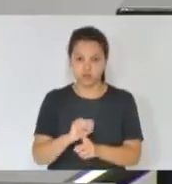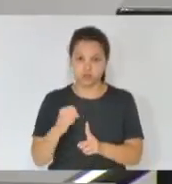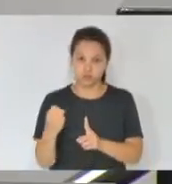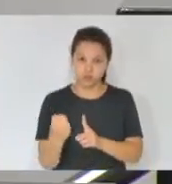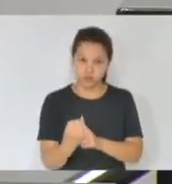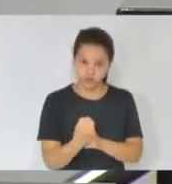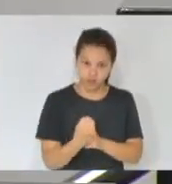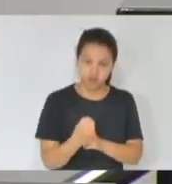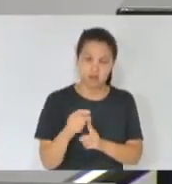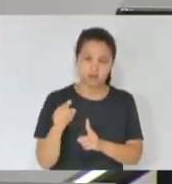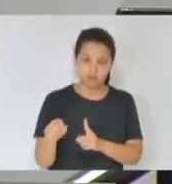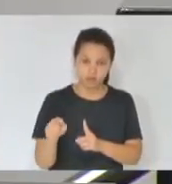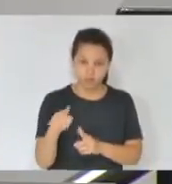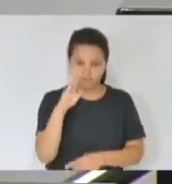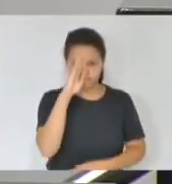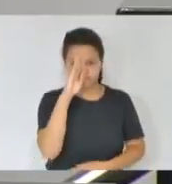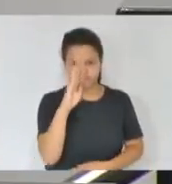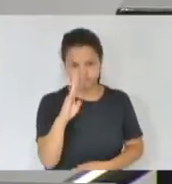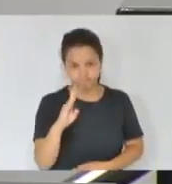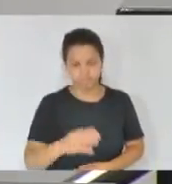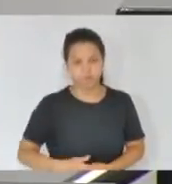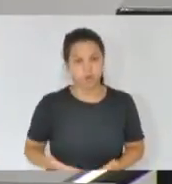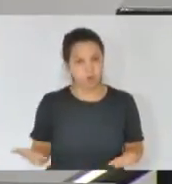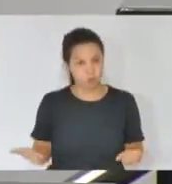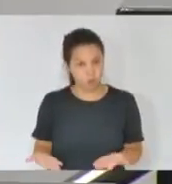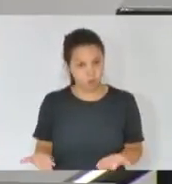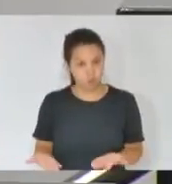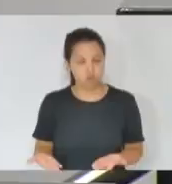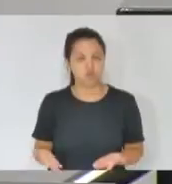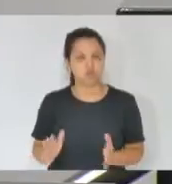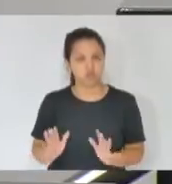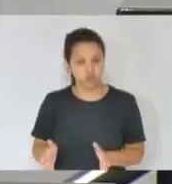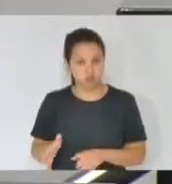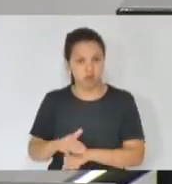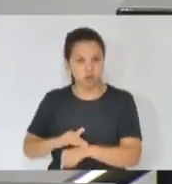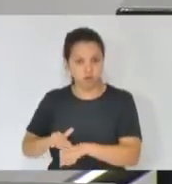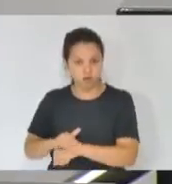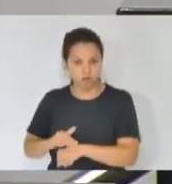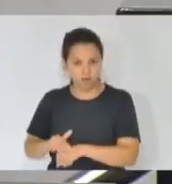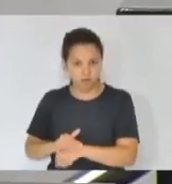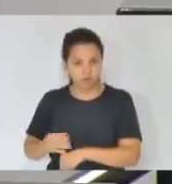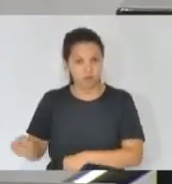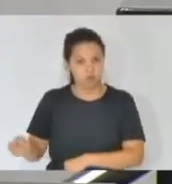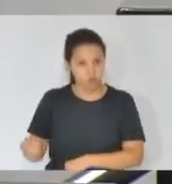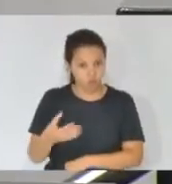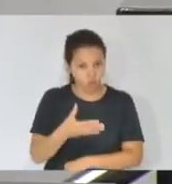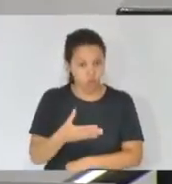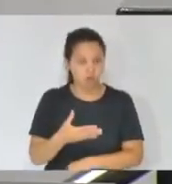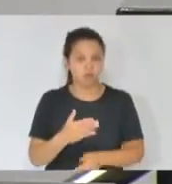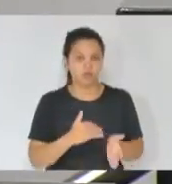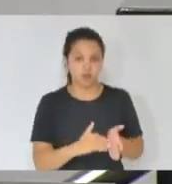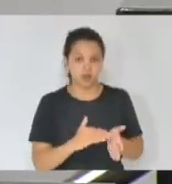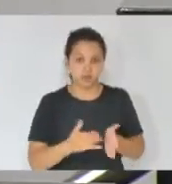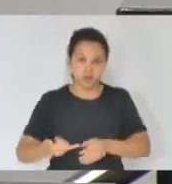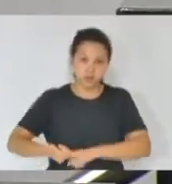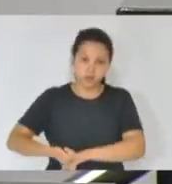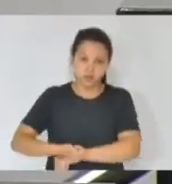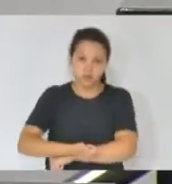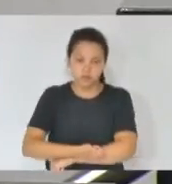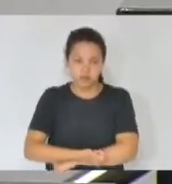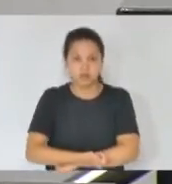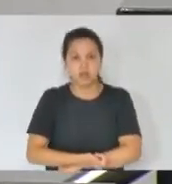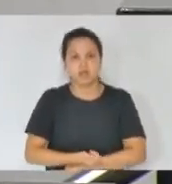E hoje nós tivemos uma conversa com o novo secretário da Infraestrutura, secretário Tiago, com